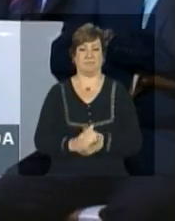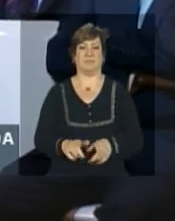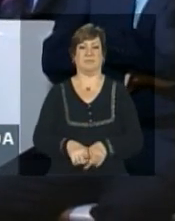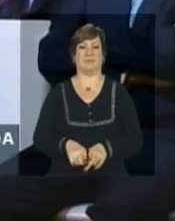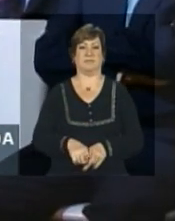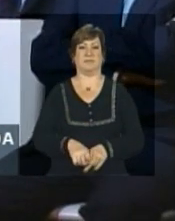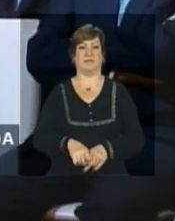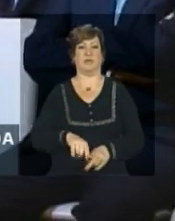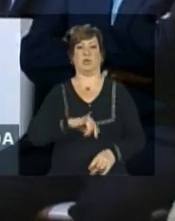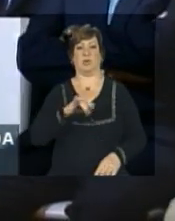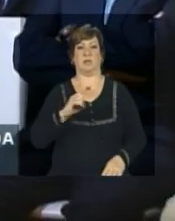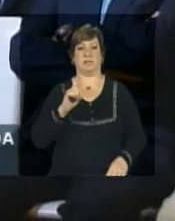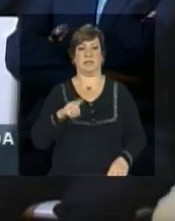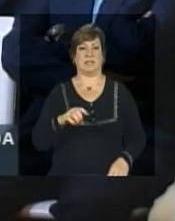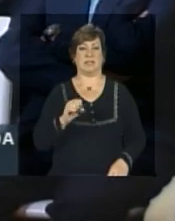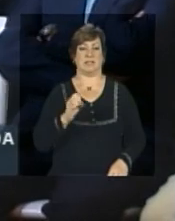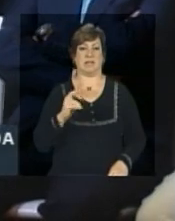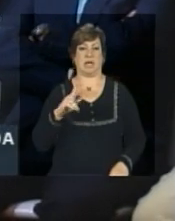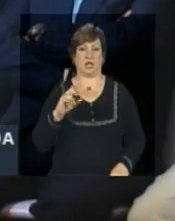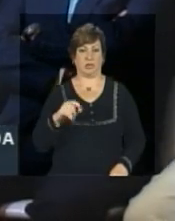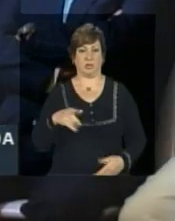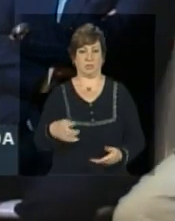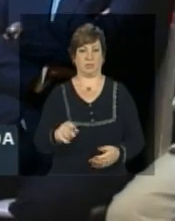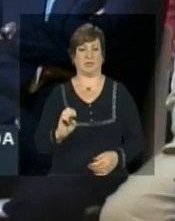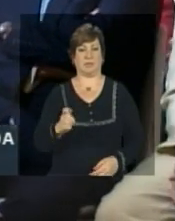senhor José Sérgio Gabriele,